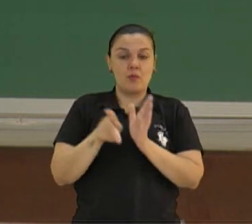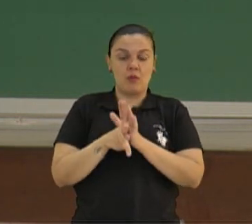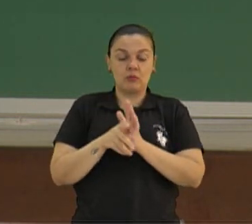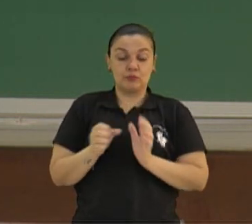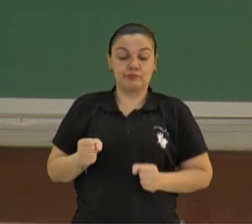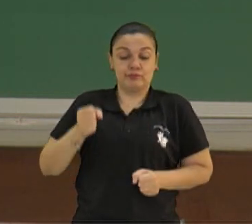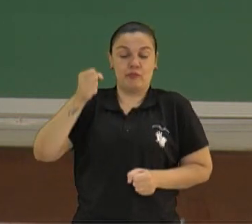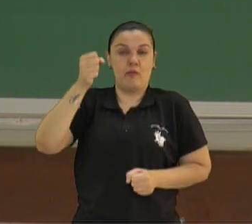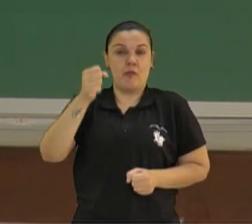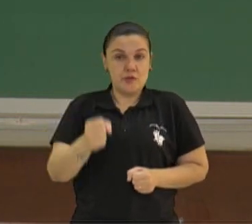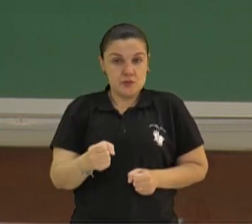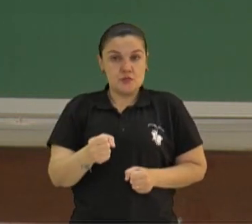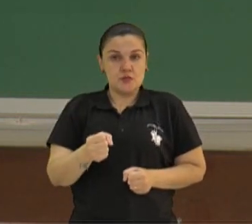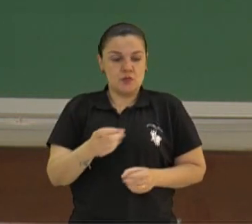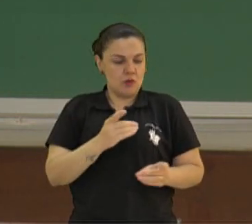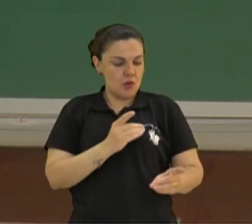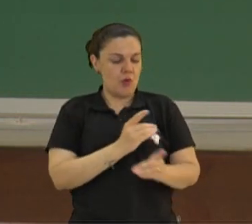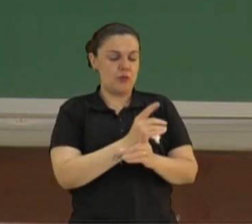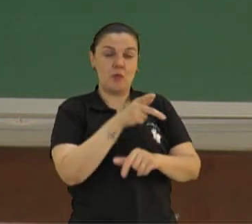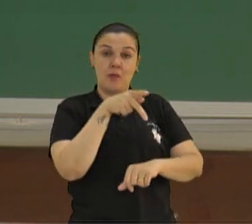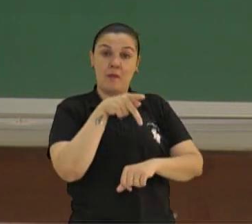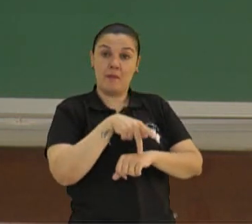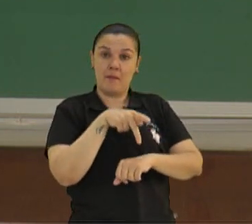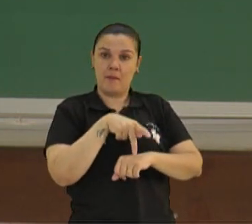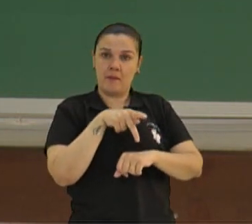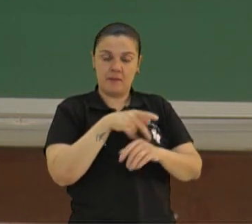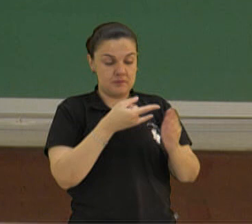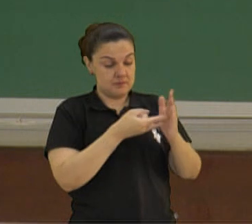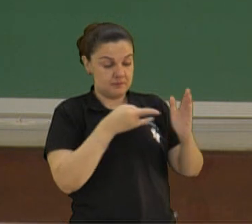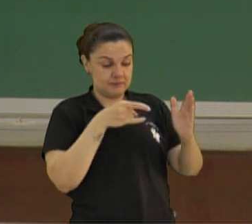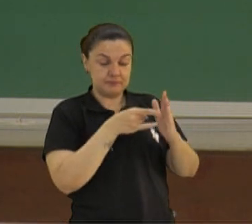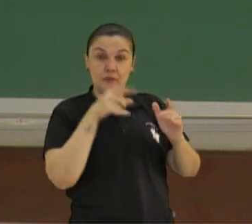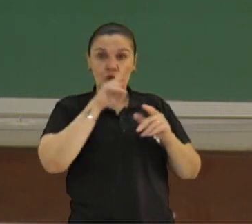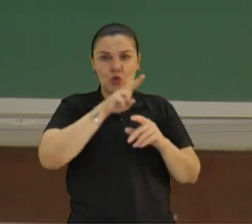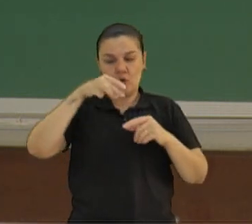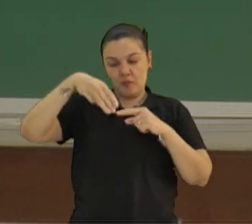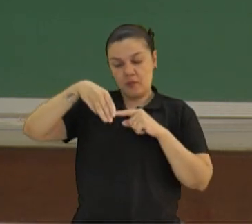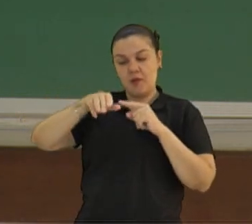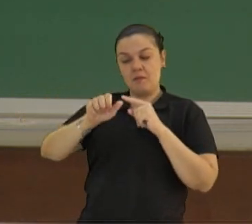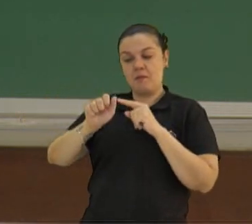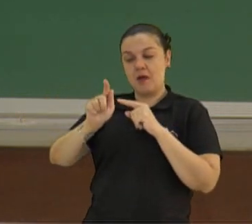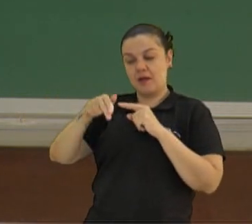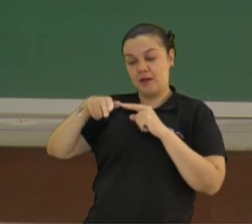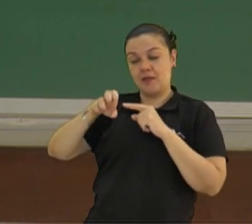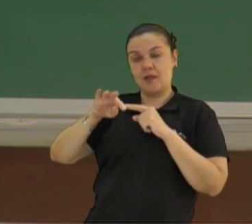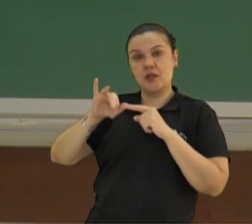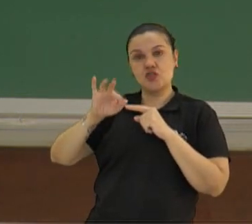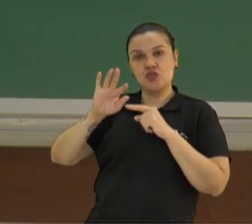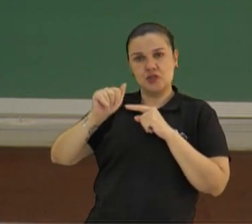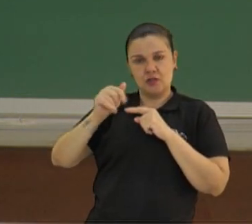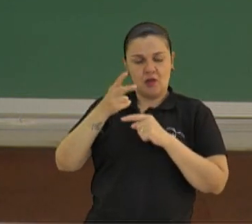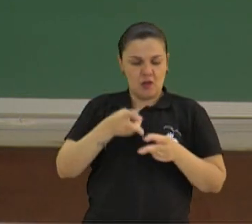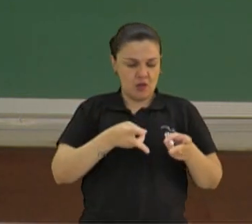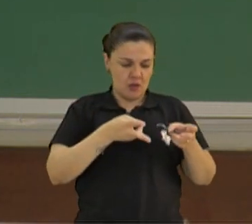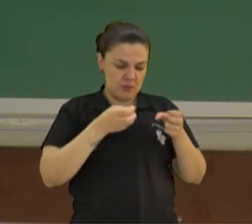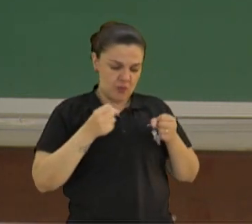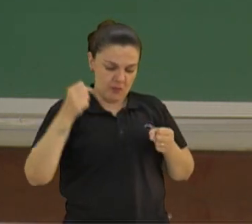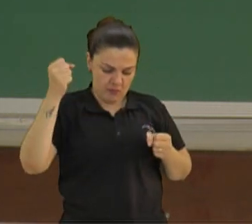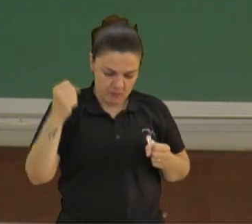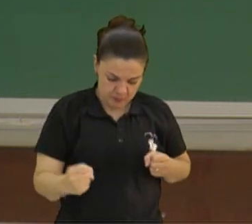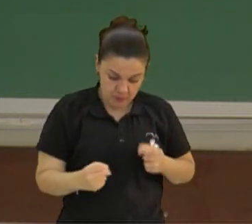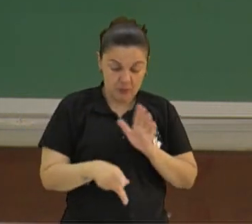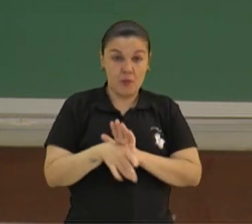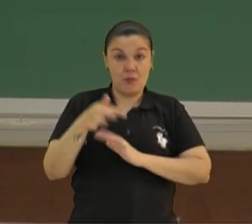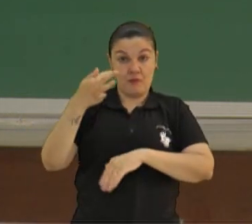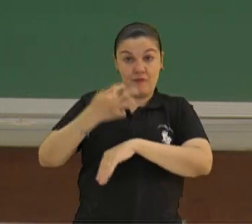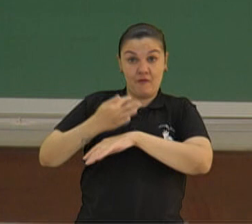né, ele achou uma pedra magnetita e ele viu que essa pedra ela interagia com o cajado dele, que era de